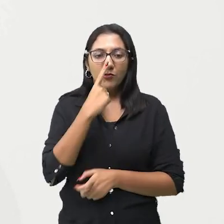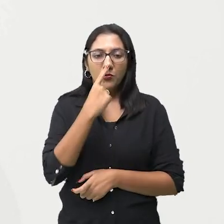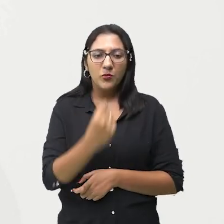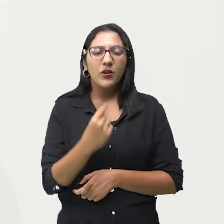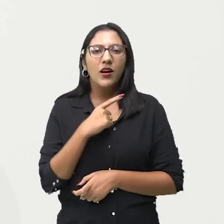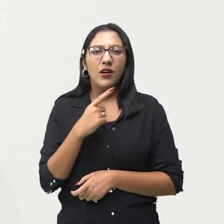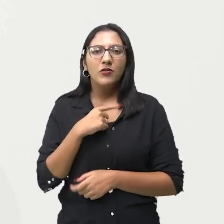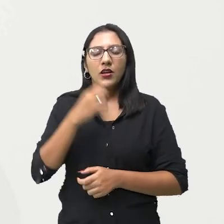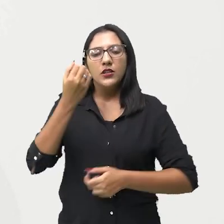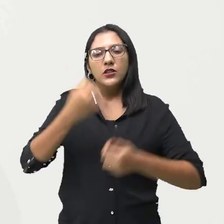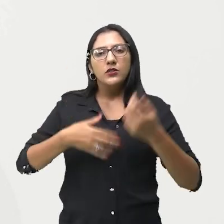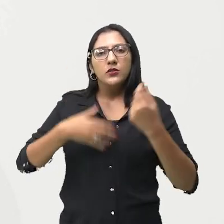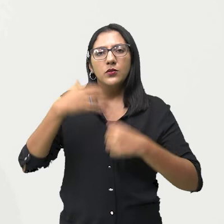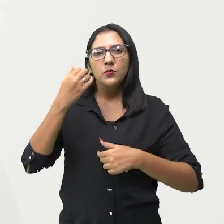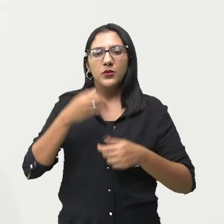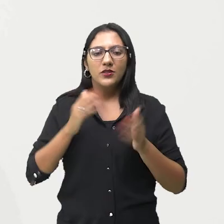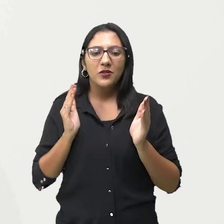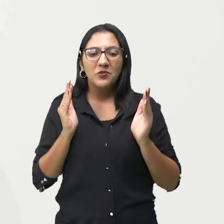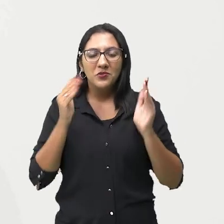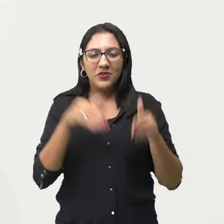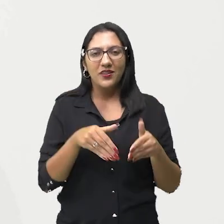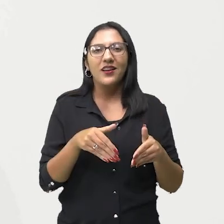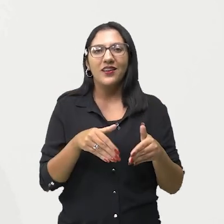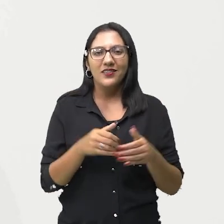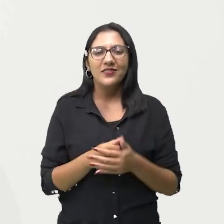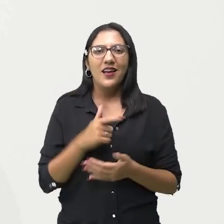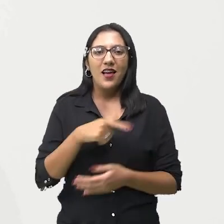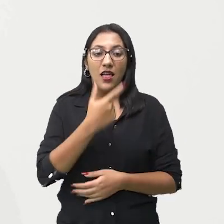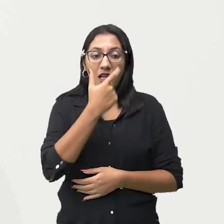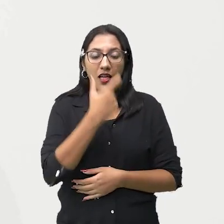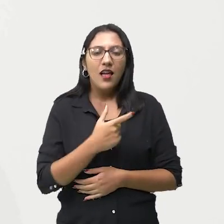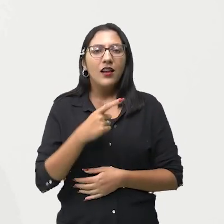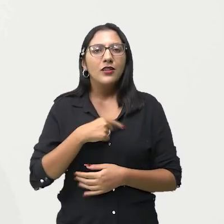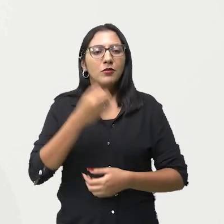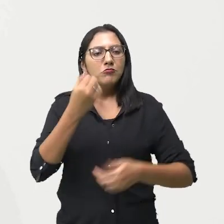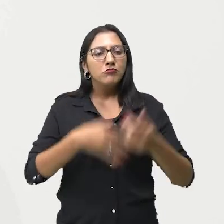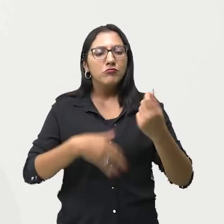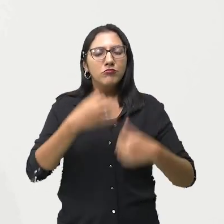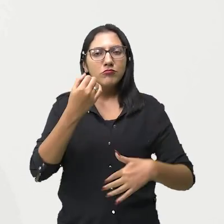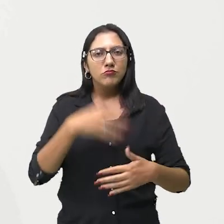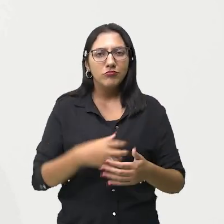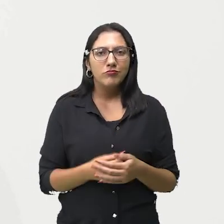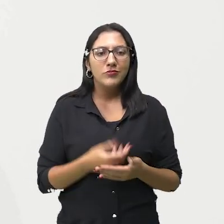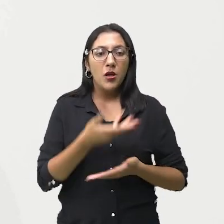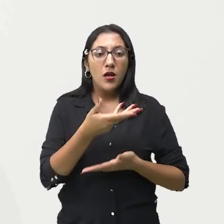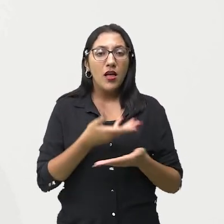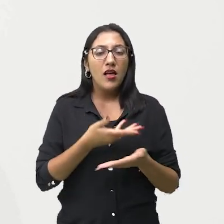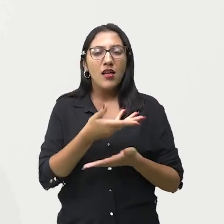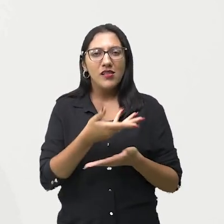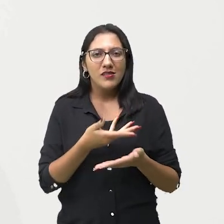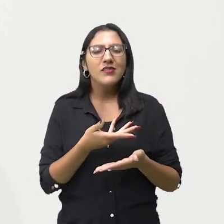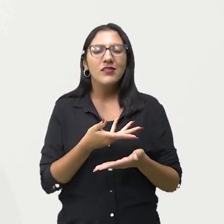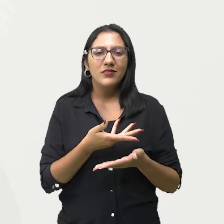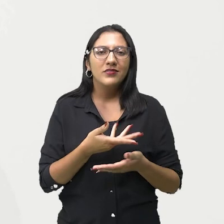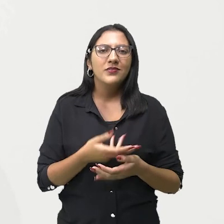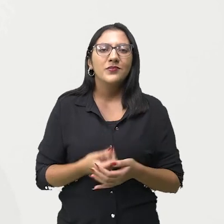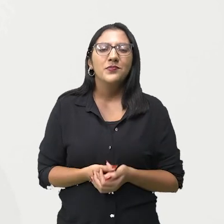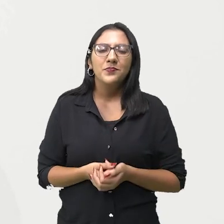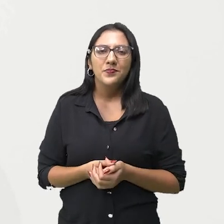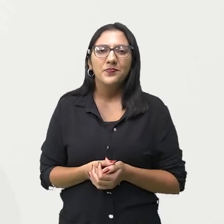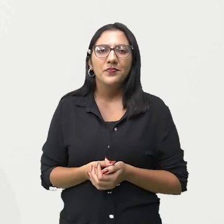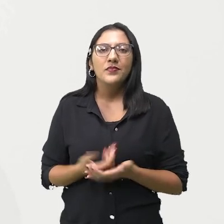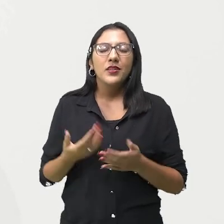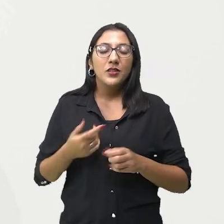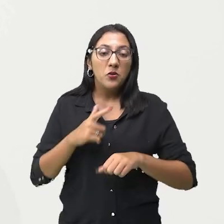discurso direto, direto da boca do Tucano, né? Da maneira como ele falou, tal qual ele disse, né? Então,